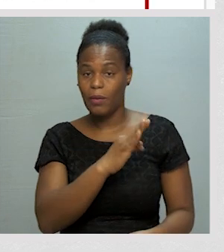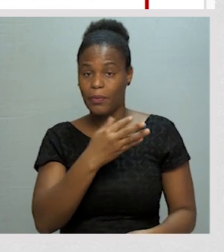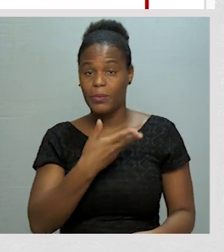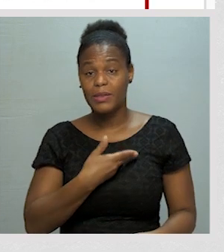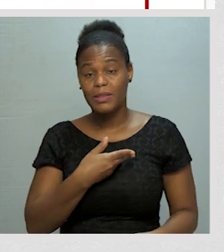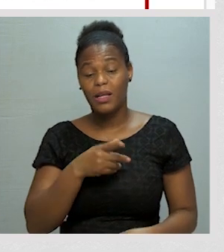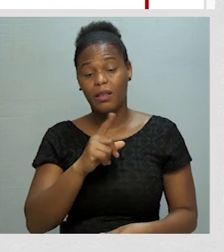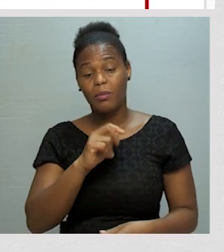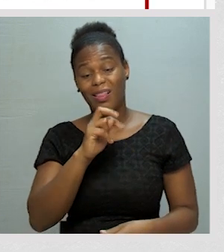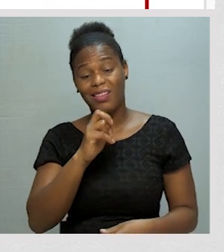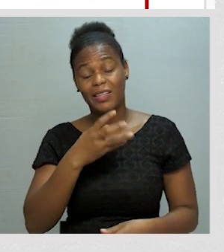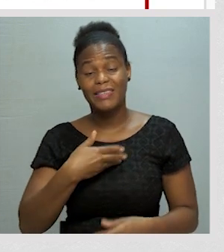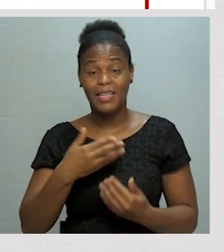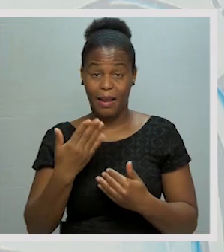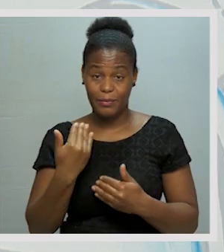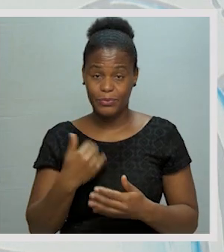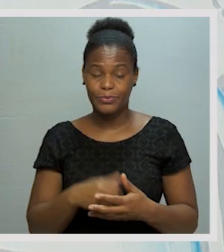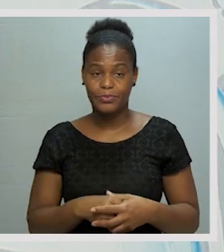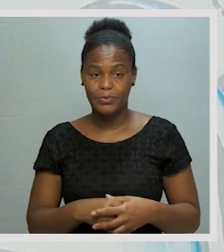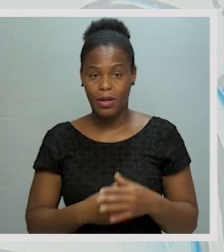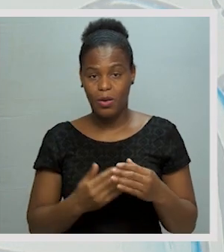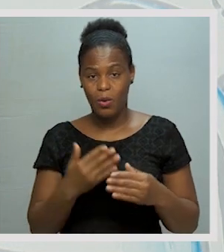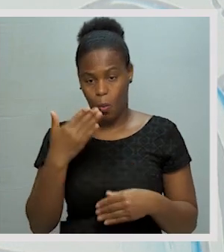das dezenas. E